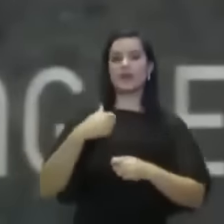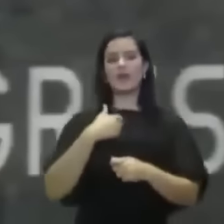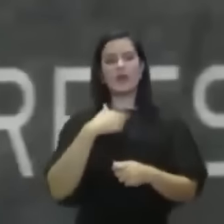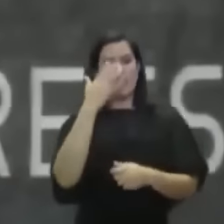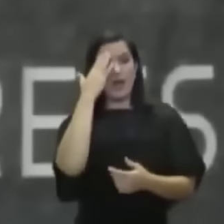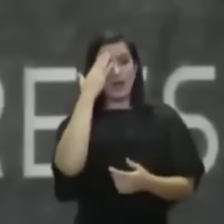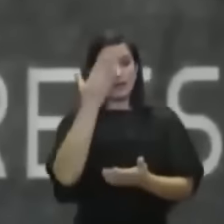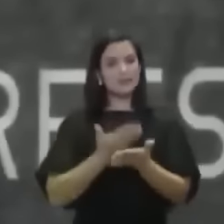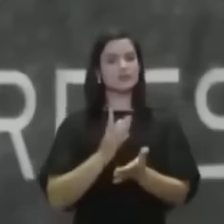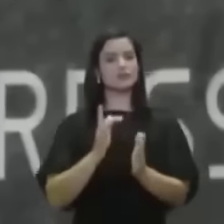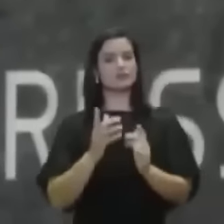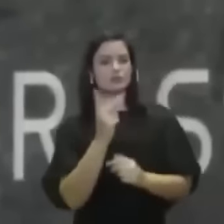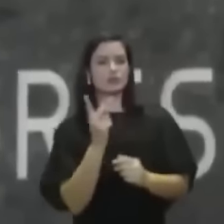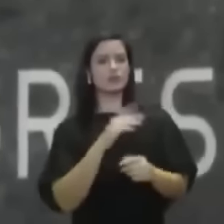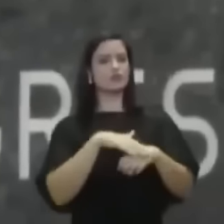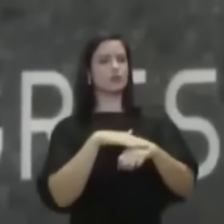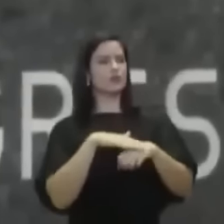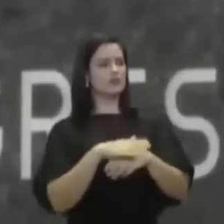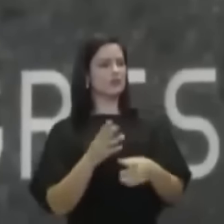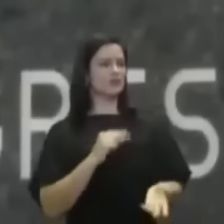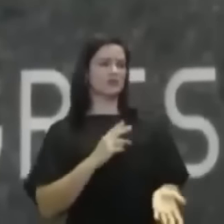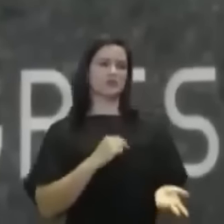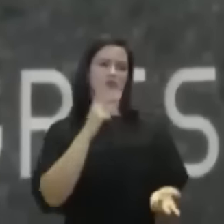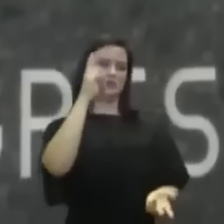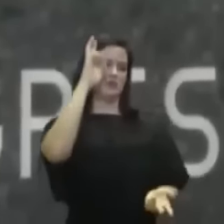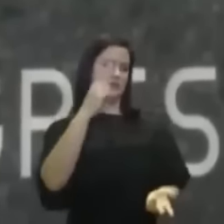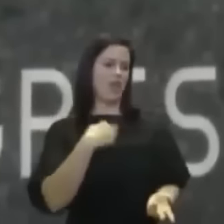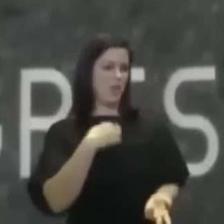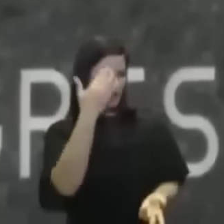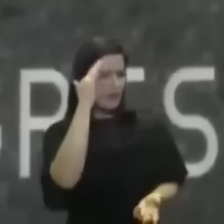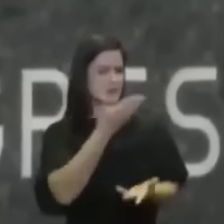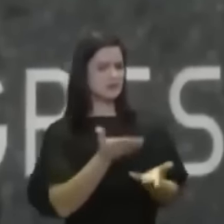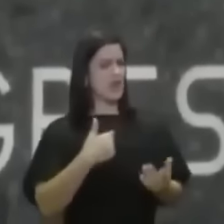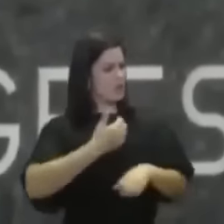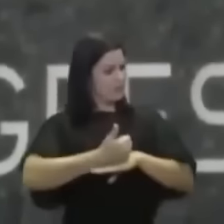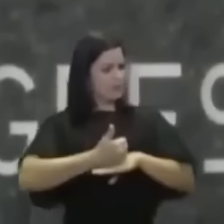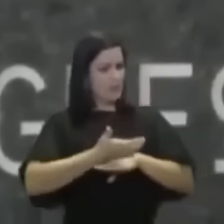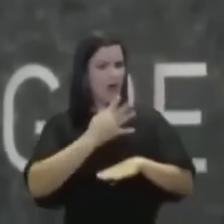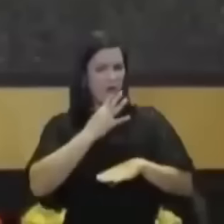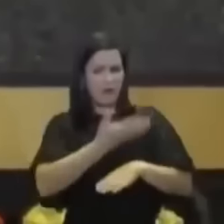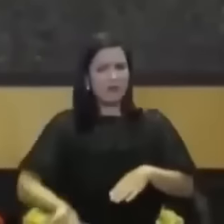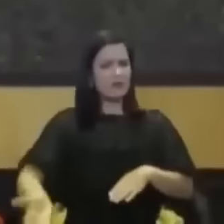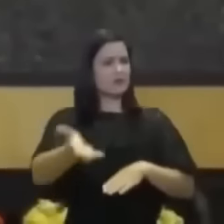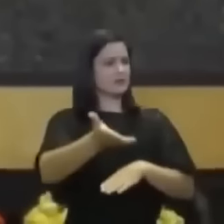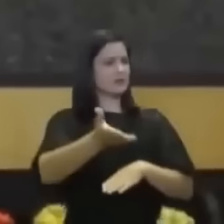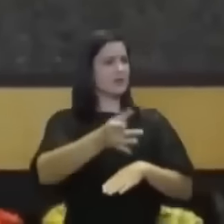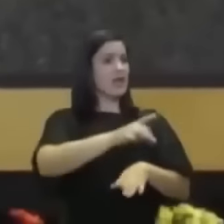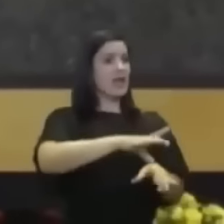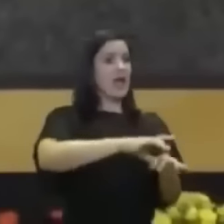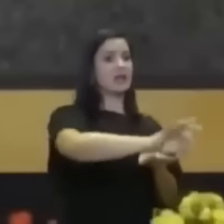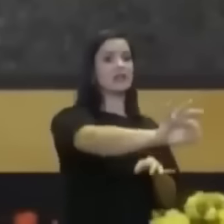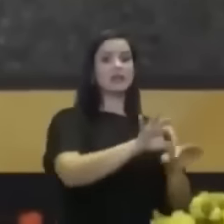termos: Senhor, desse negócio aqui entendo eu. Eu sou um pescador profissional, eu conheço cada